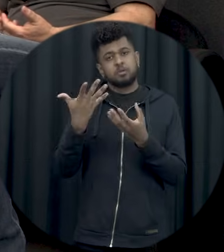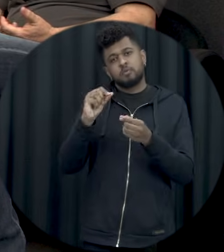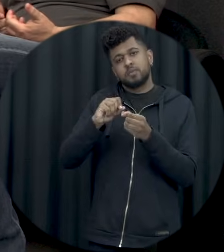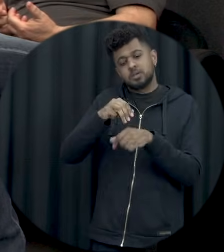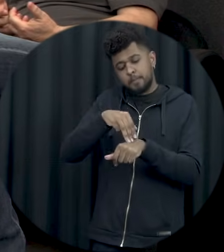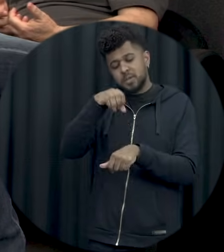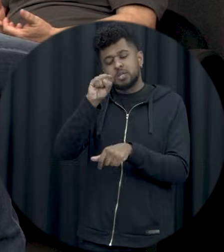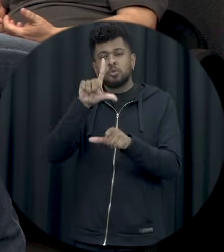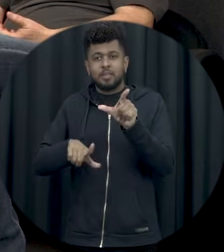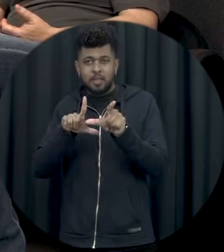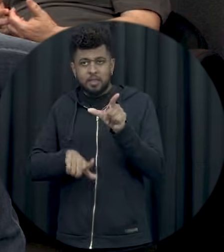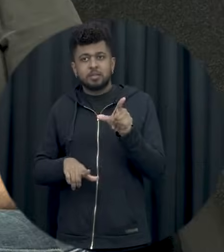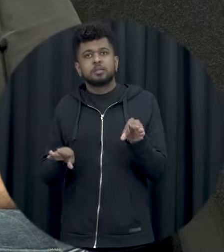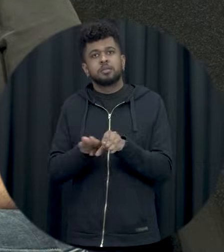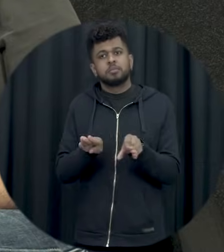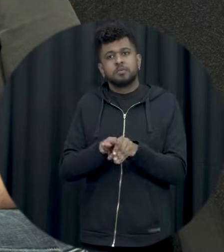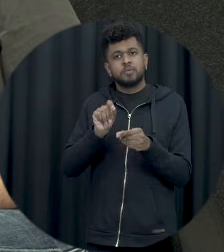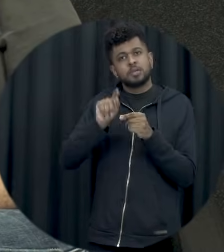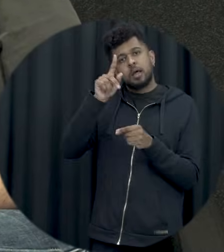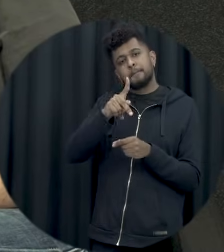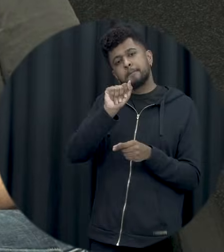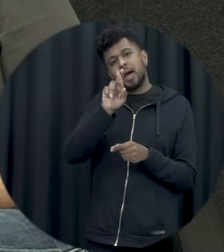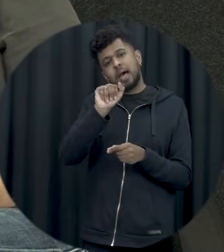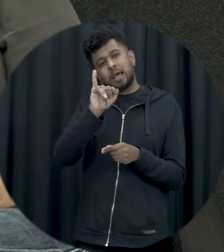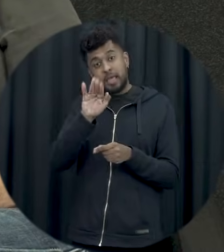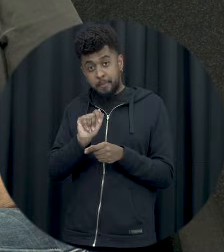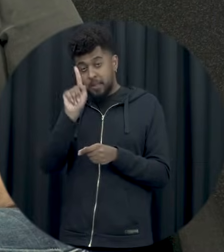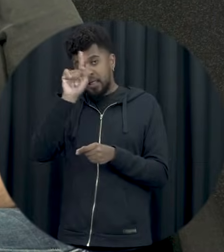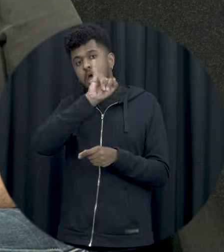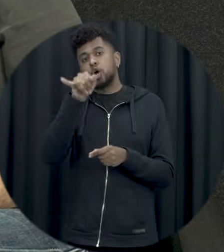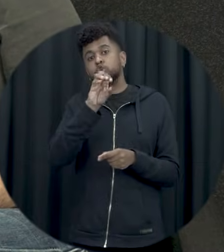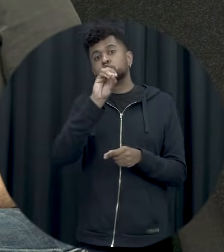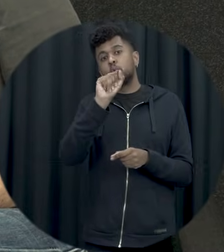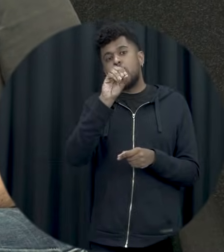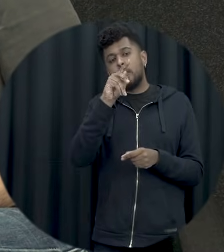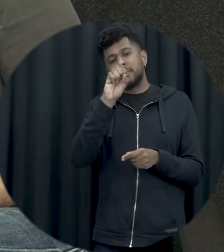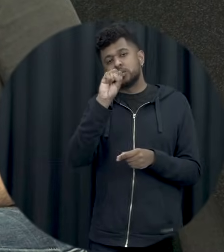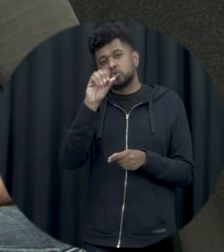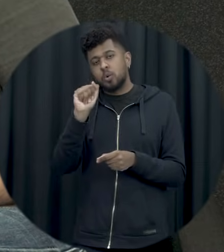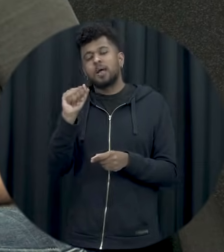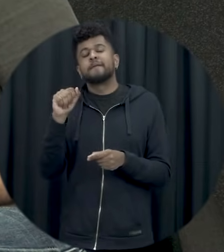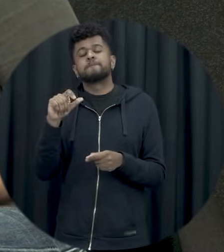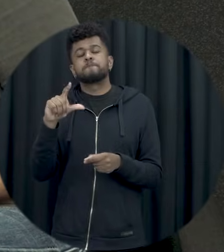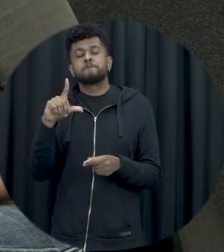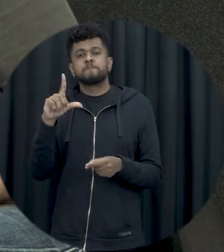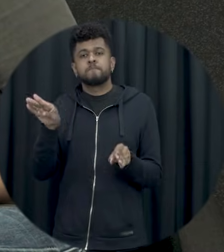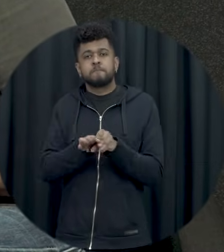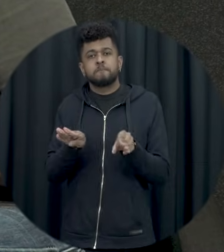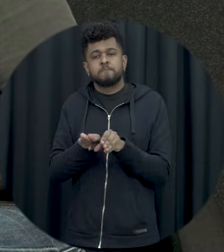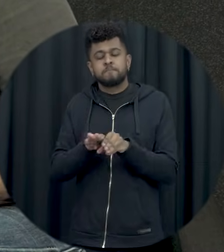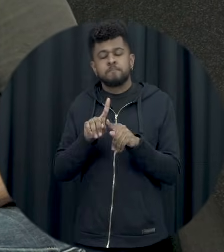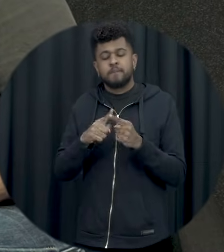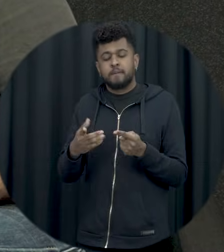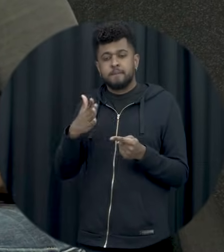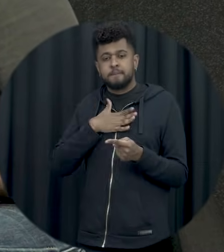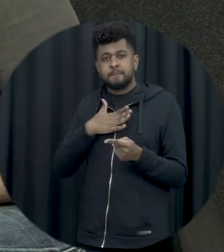e fazê-lo na Paraíba, na Universidade Federal da Paraíba, João Pessoa, por uma série de coincidências, mas também, sobretudo, porque haviam me indicado que